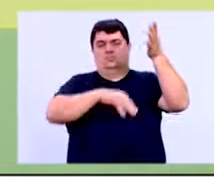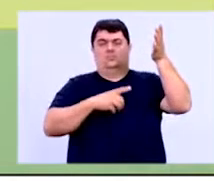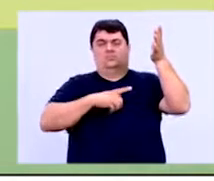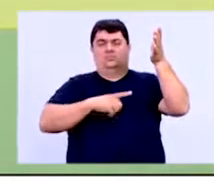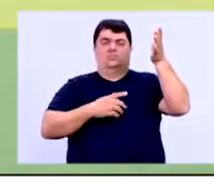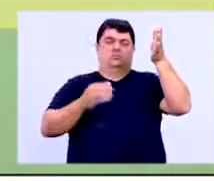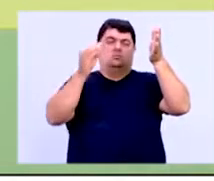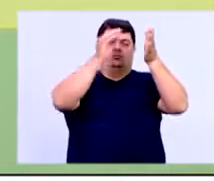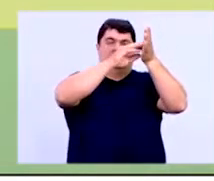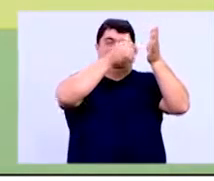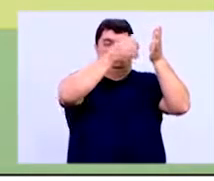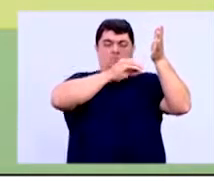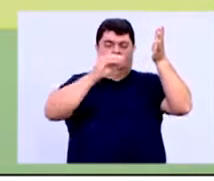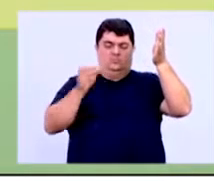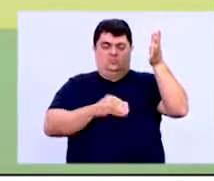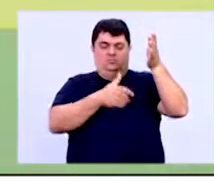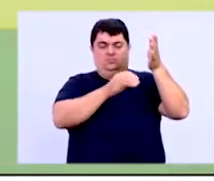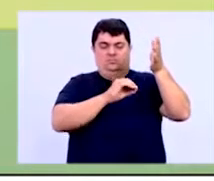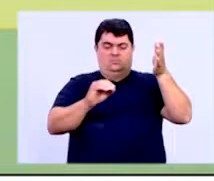Olha, 100.